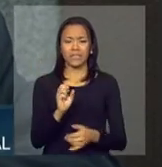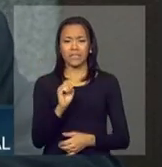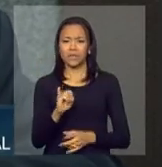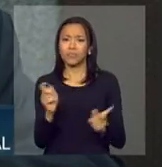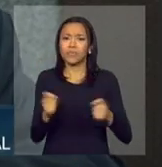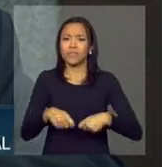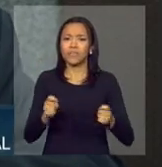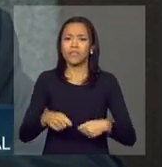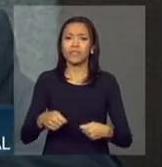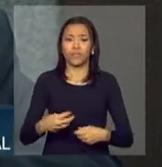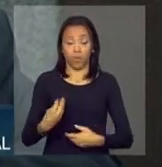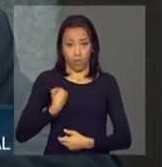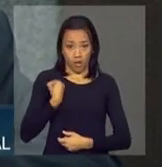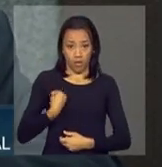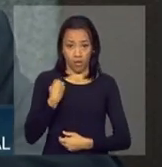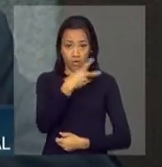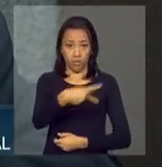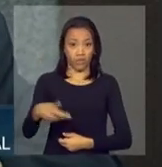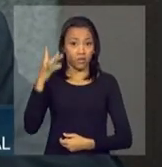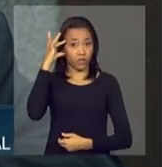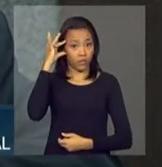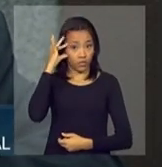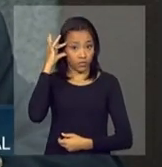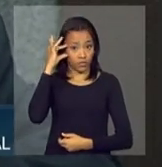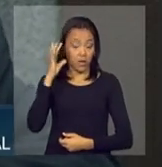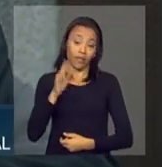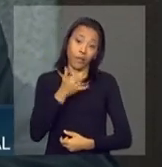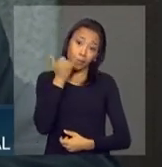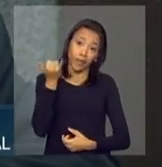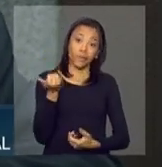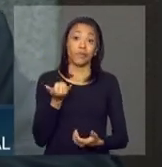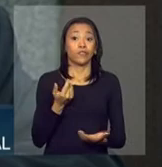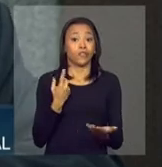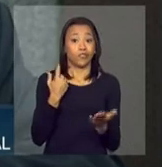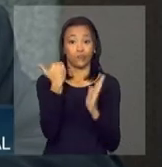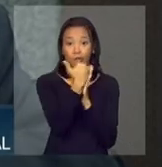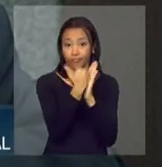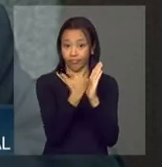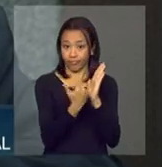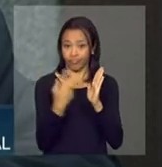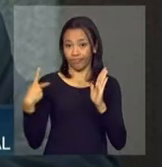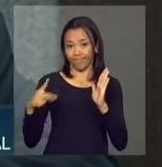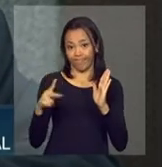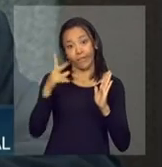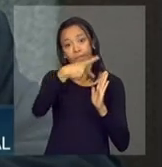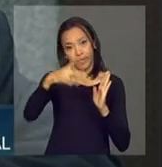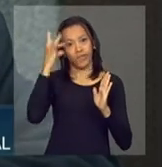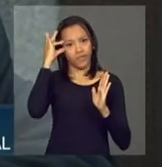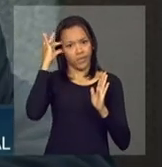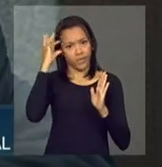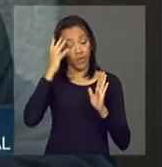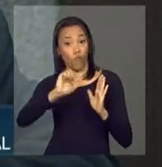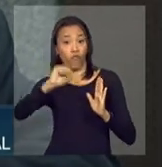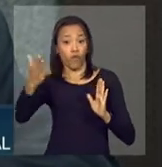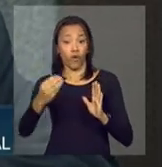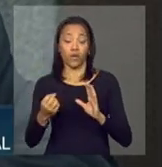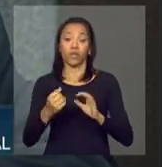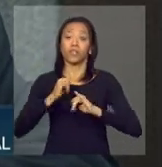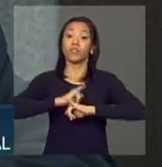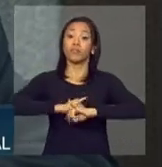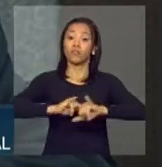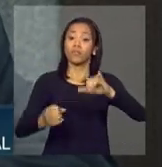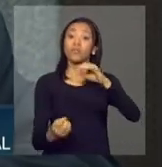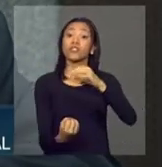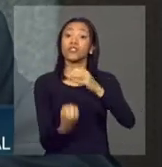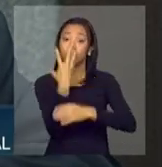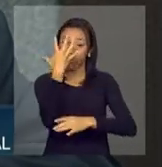com a presença da presidenta Dilma, aí depende de agenda e tudo mais, um lançamento fora de Brasília e a sugestão